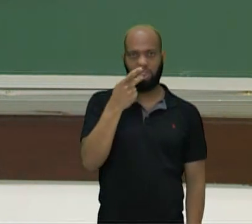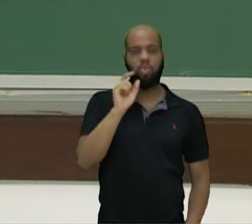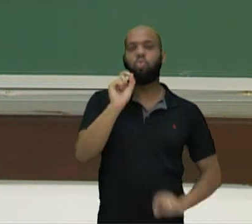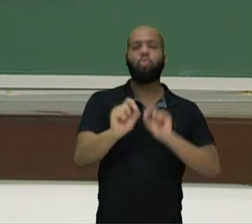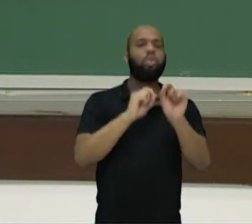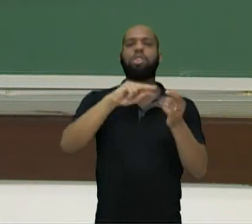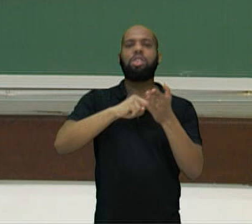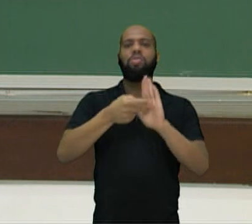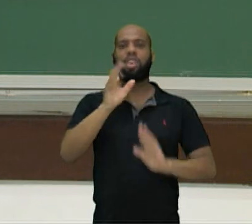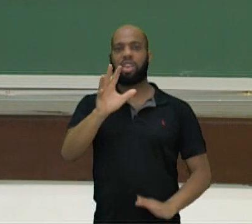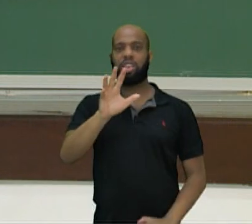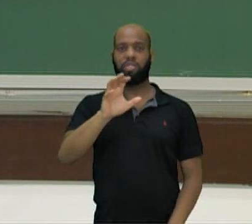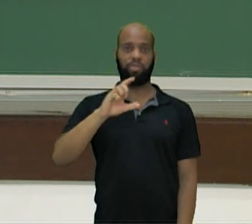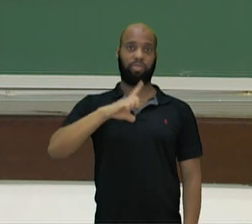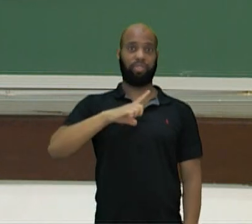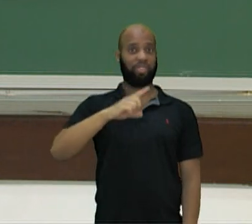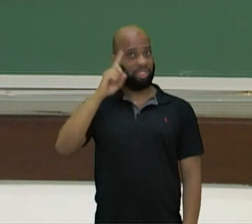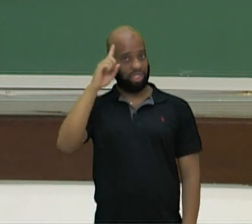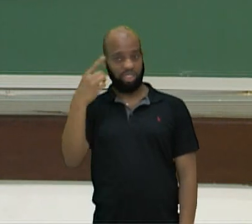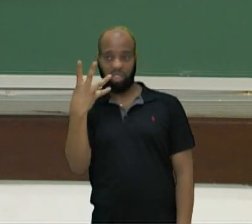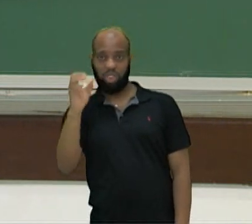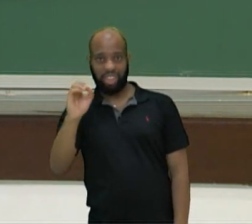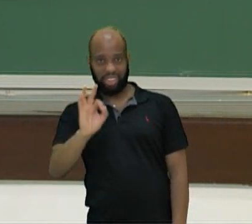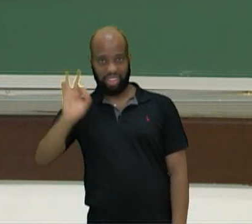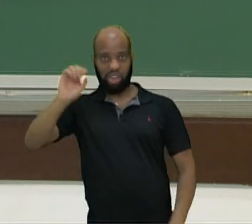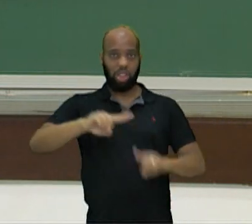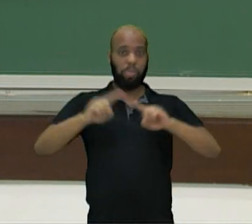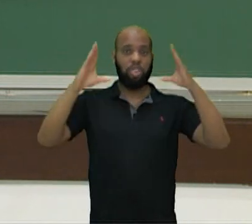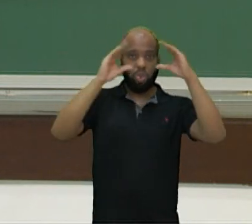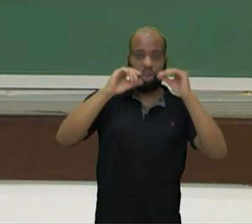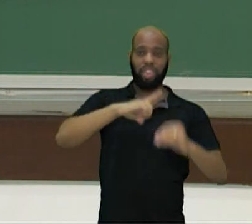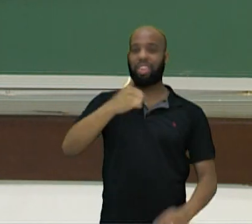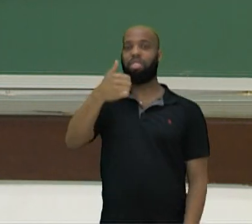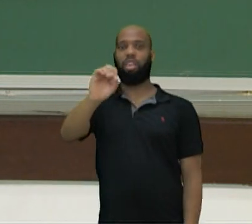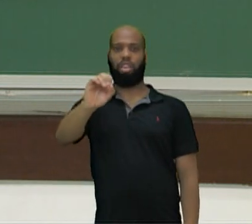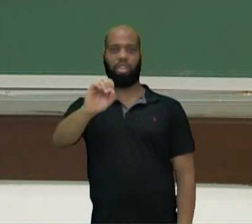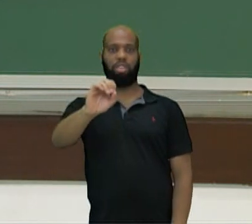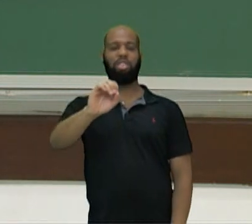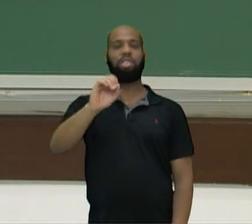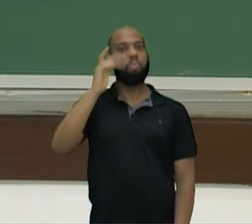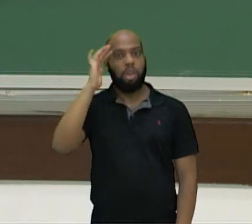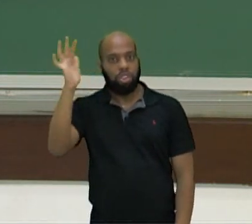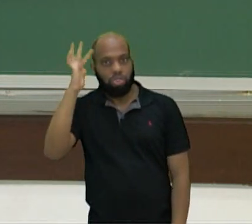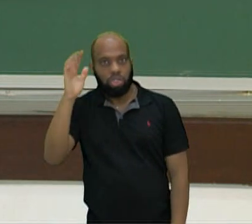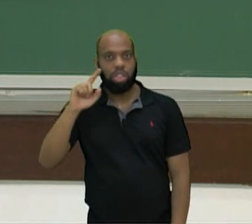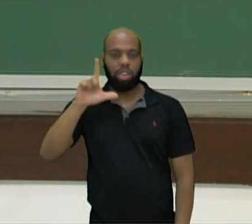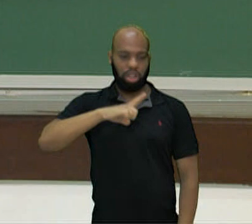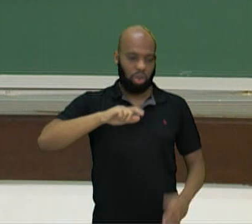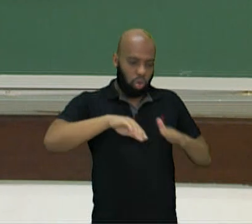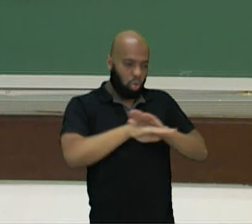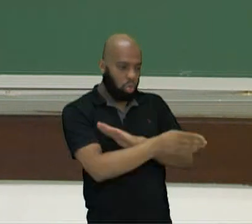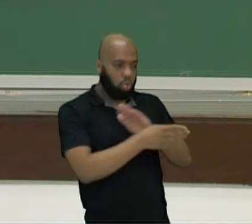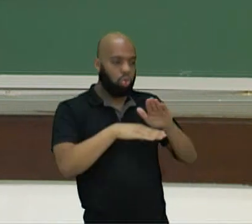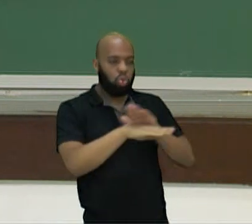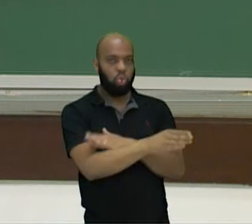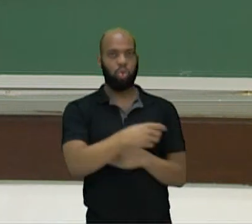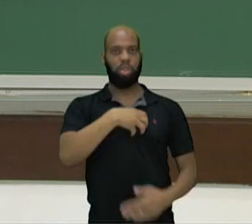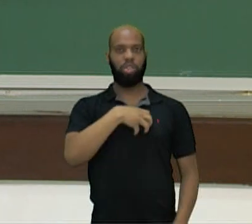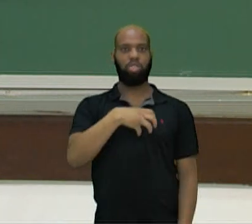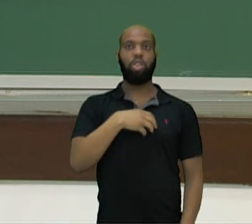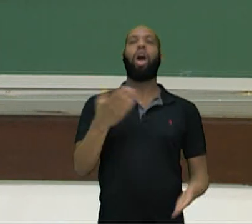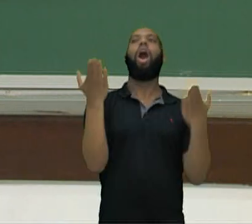querida, durante o dia eu estava com 40 graus, mas quando anoiteceu foi para 10. Imagine, você está acostumado